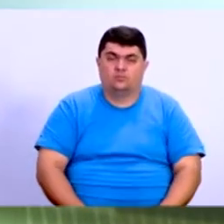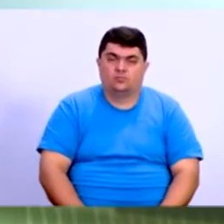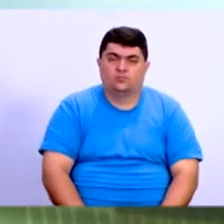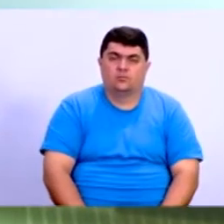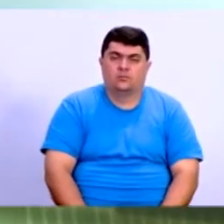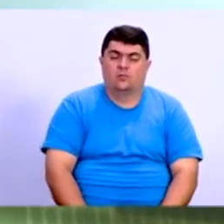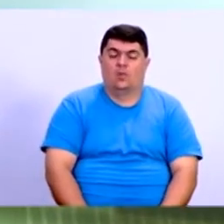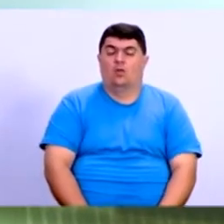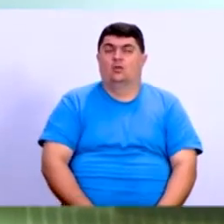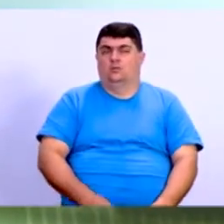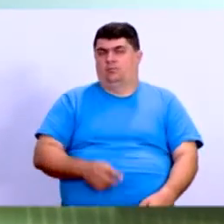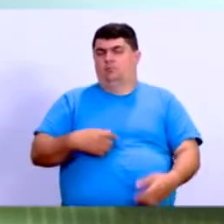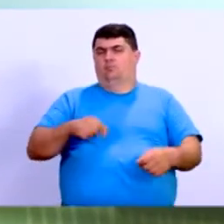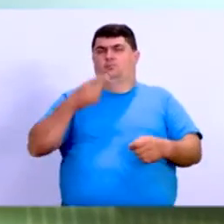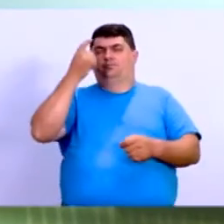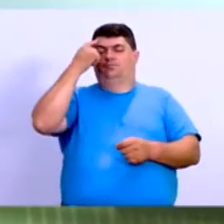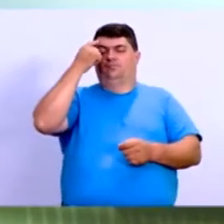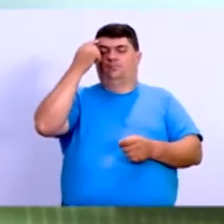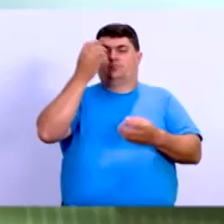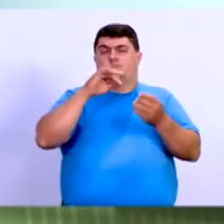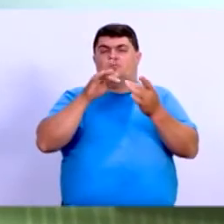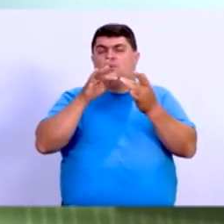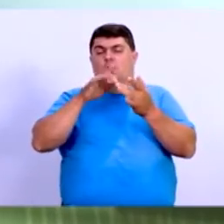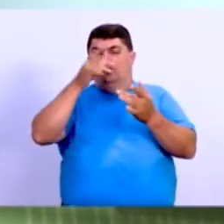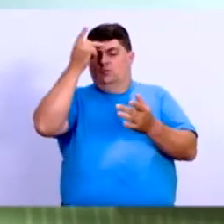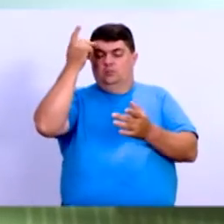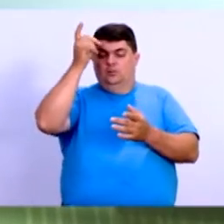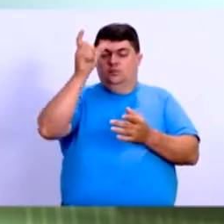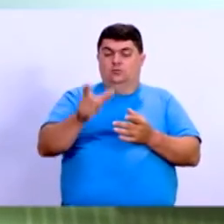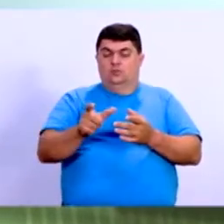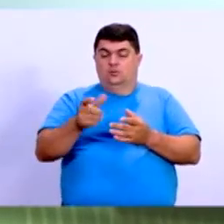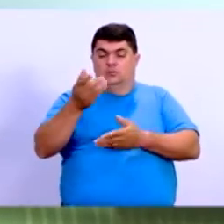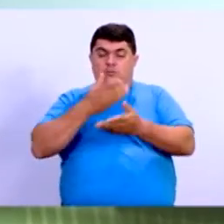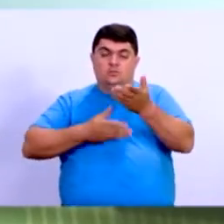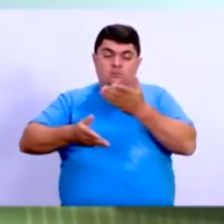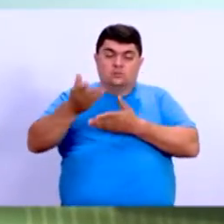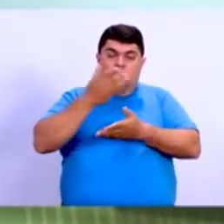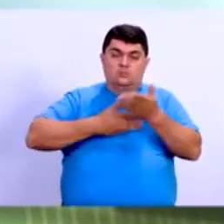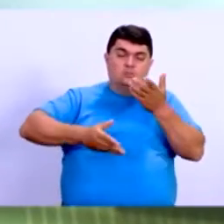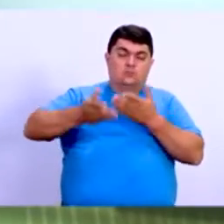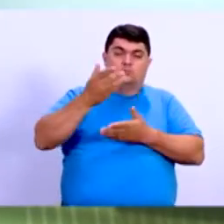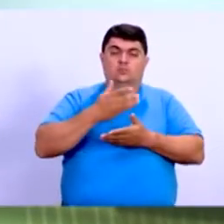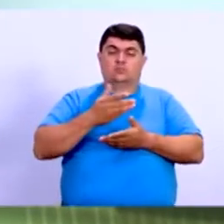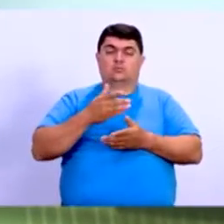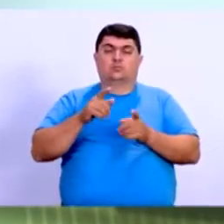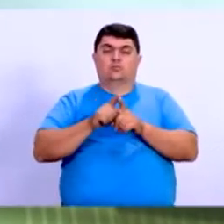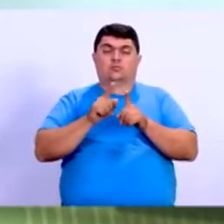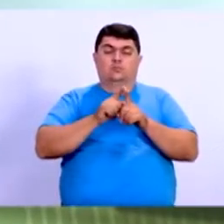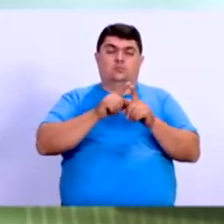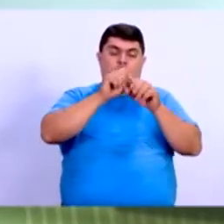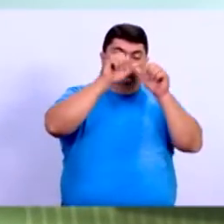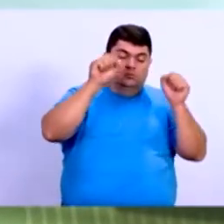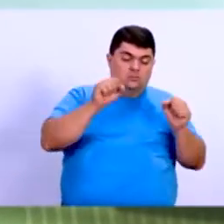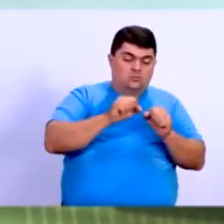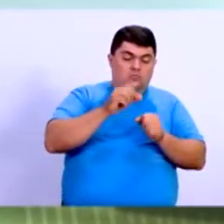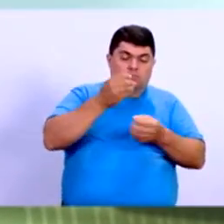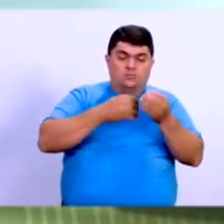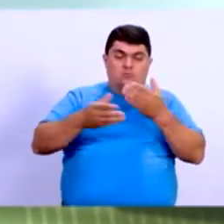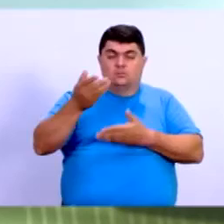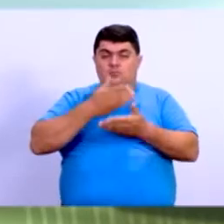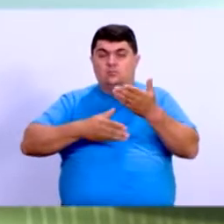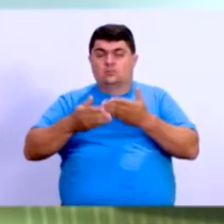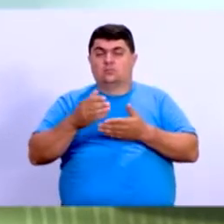é a relação do sistema com o usuário? Qual é a relação da interface com o usuário? Qual é a relação que tem